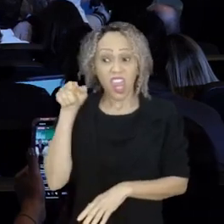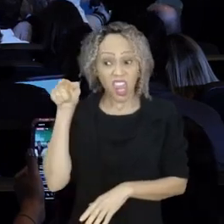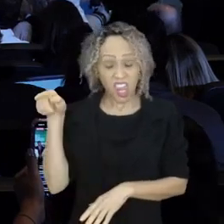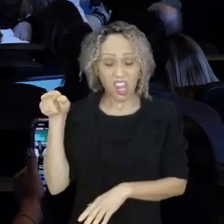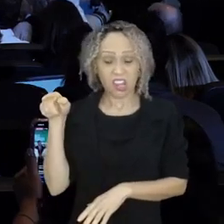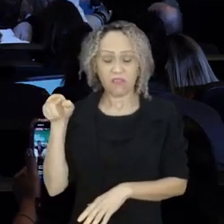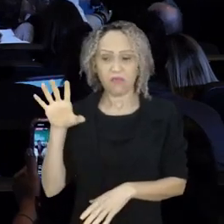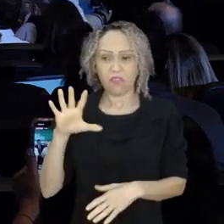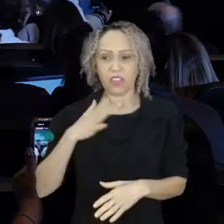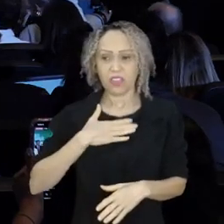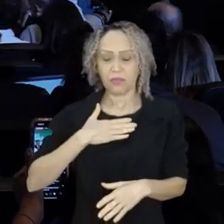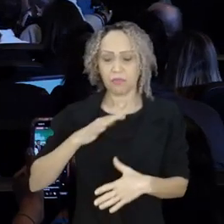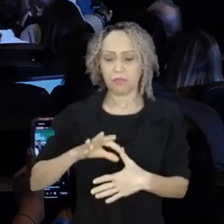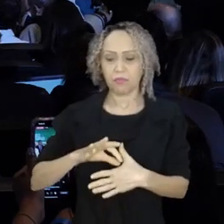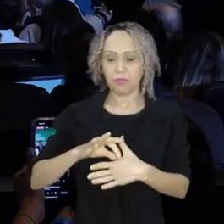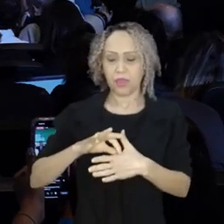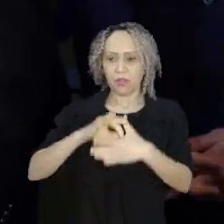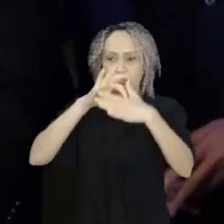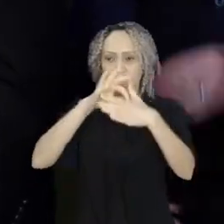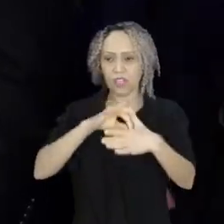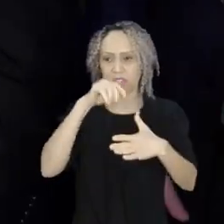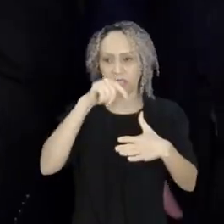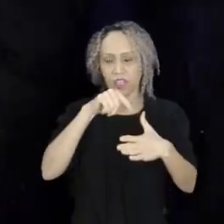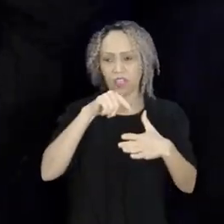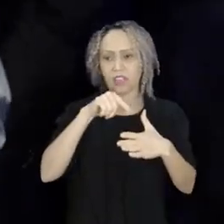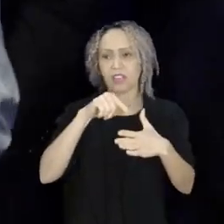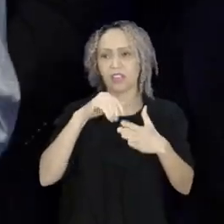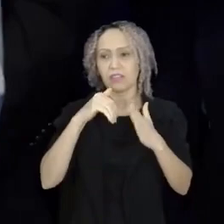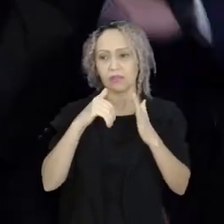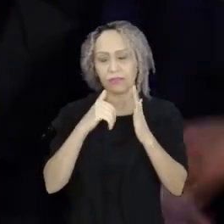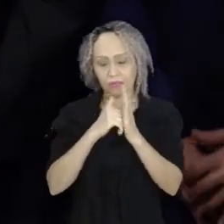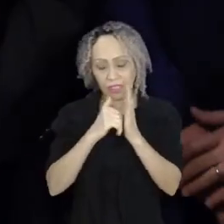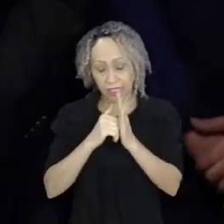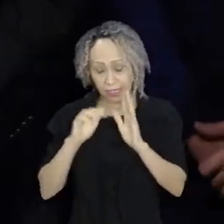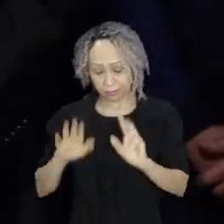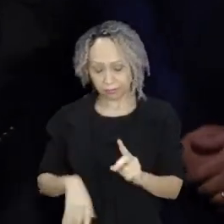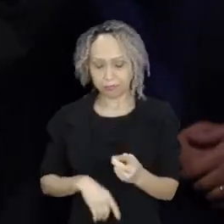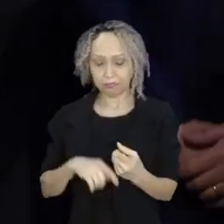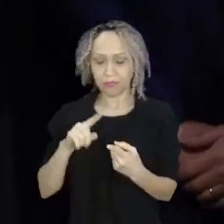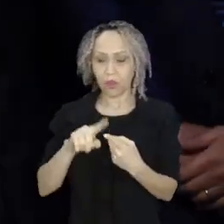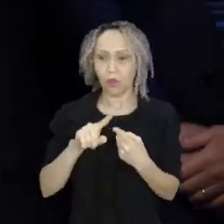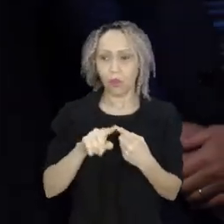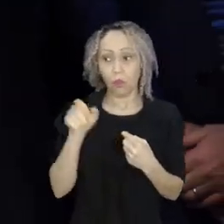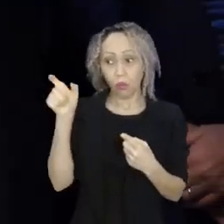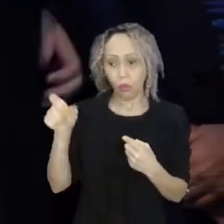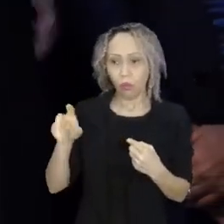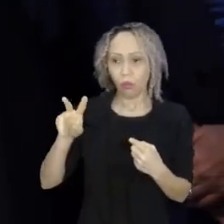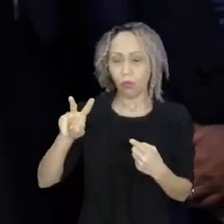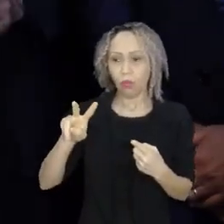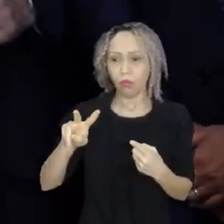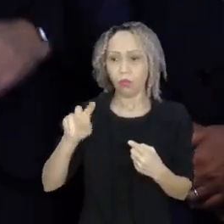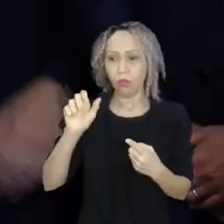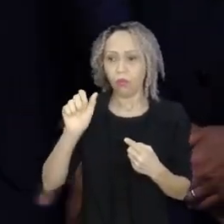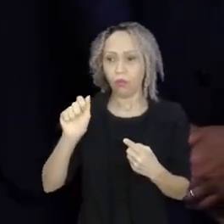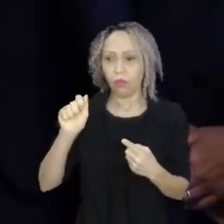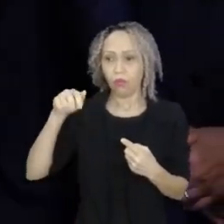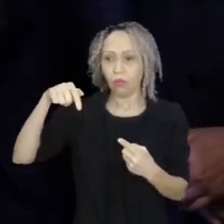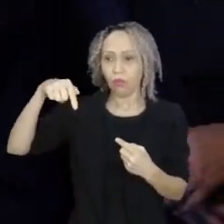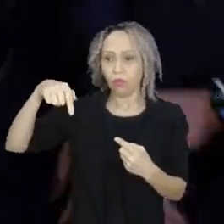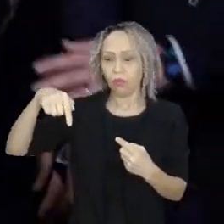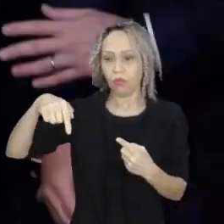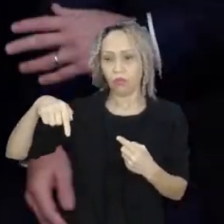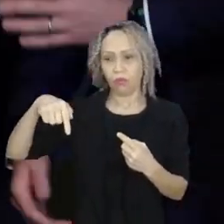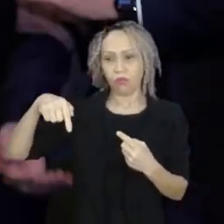O Wagner e a Gleice são duas pessoas com quem eu tive liberdade